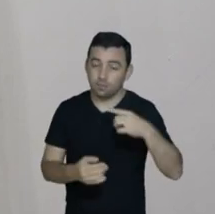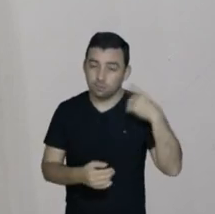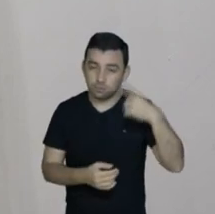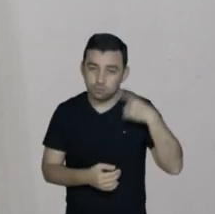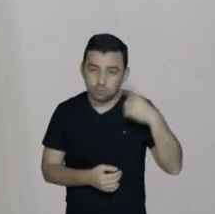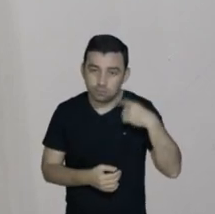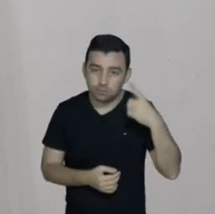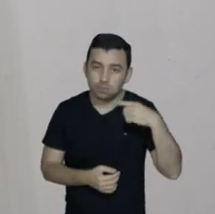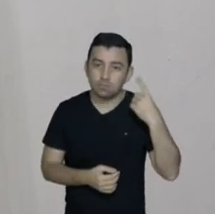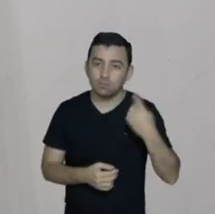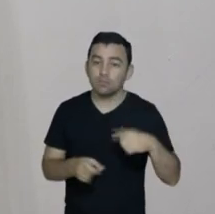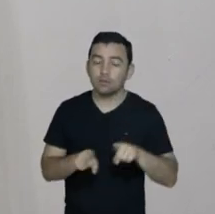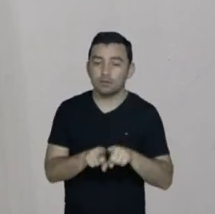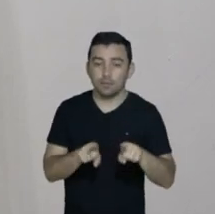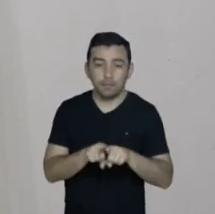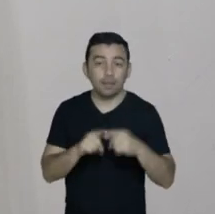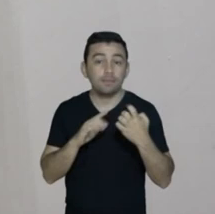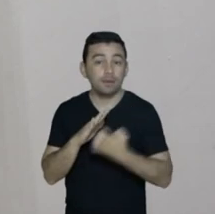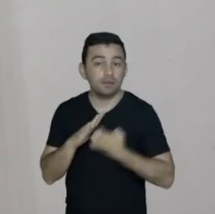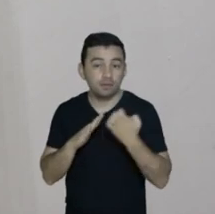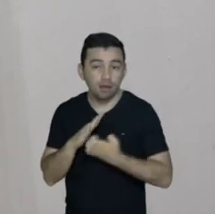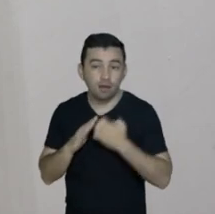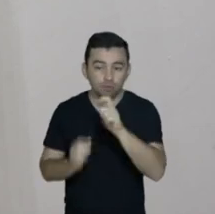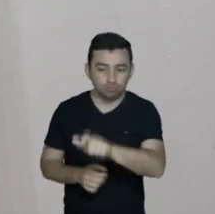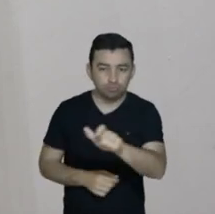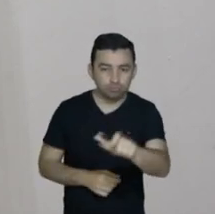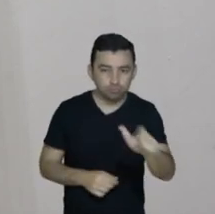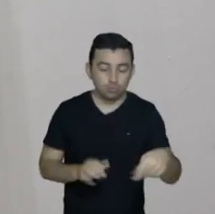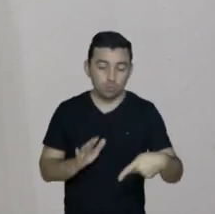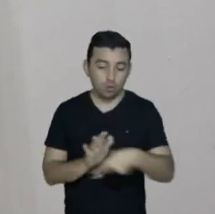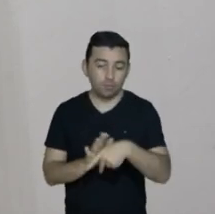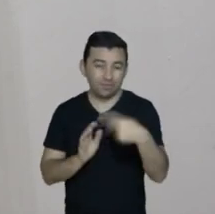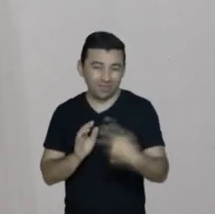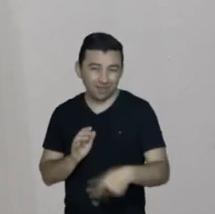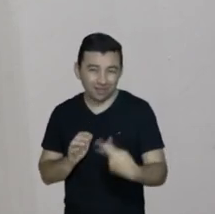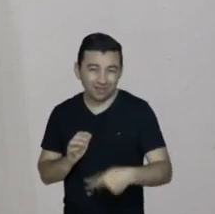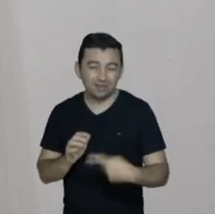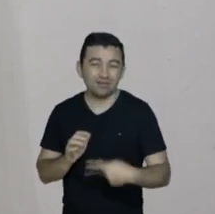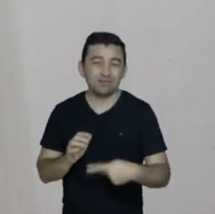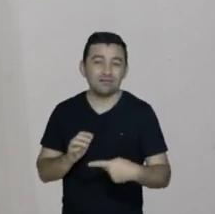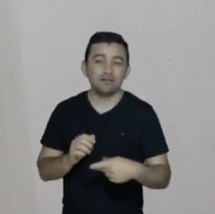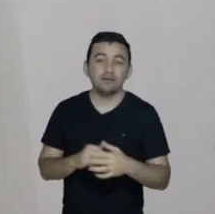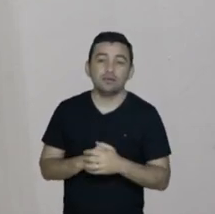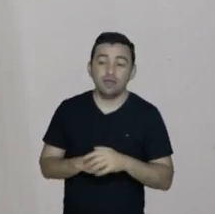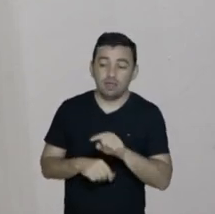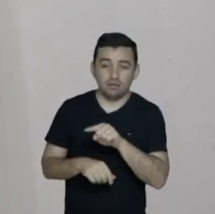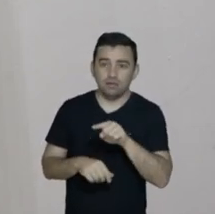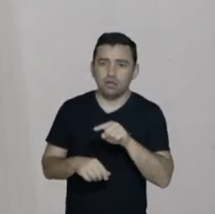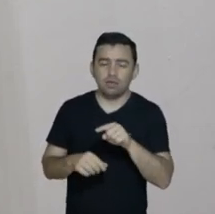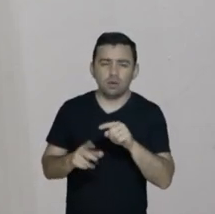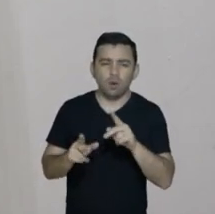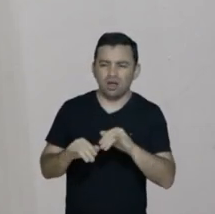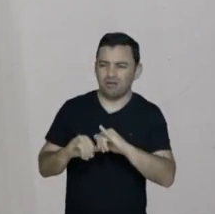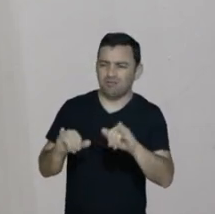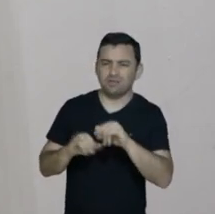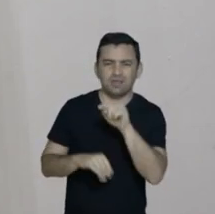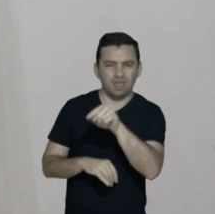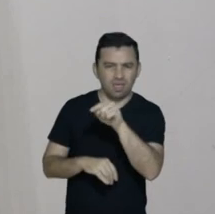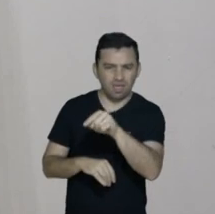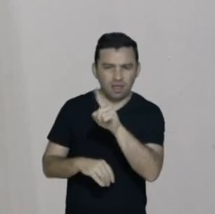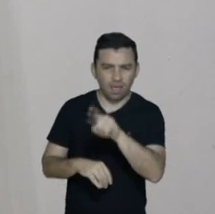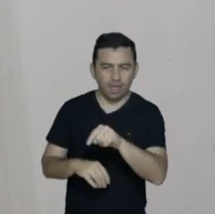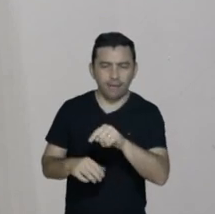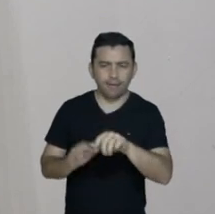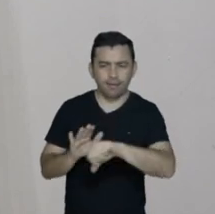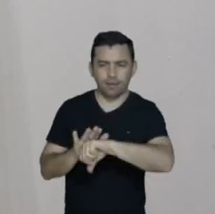e aos empresários deste país chamados de criminosos pelo Ministro da